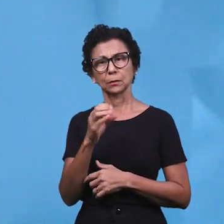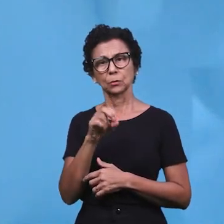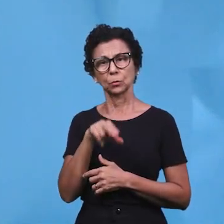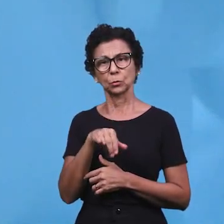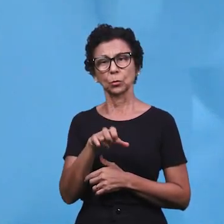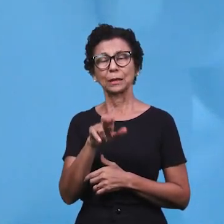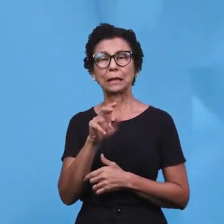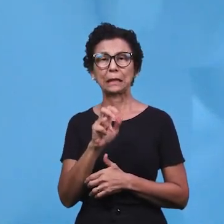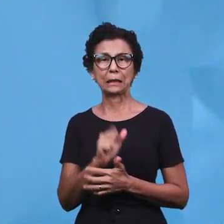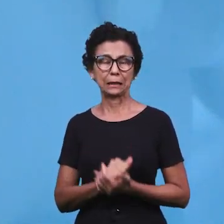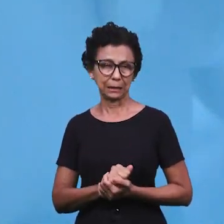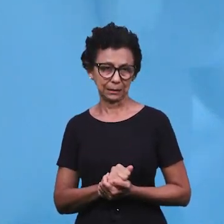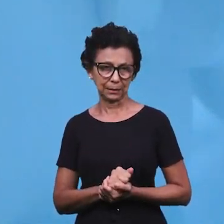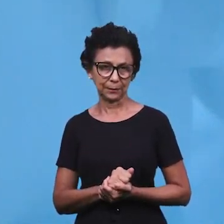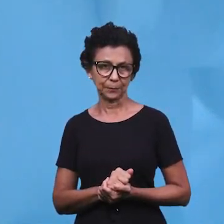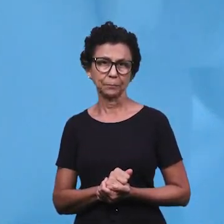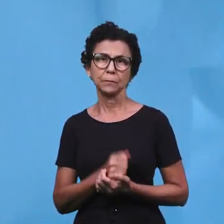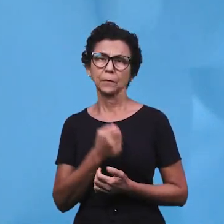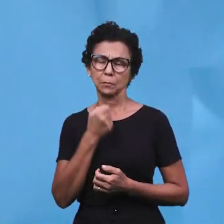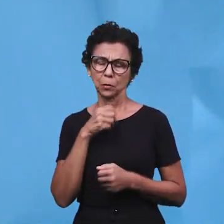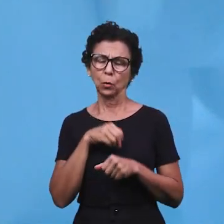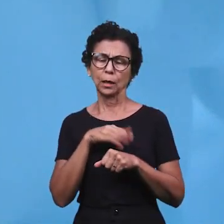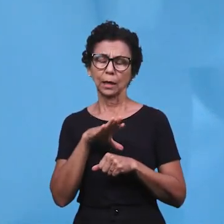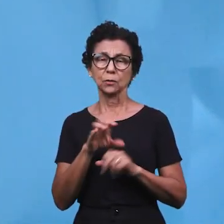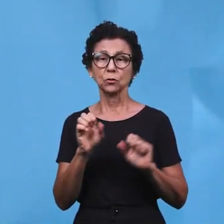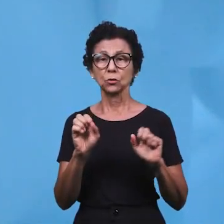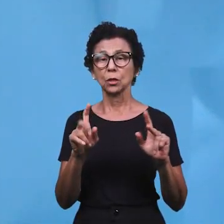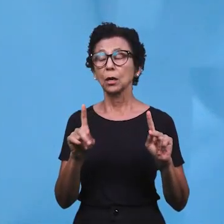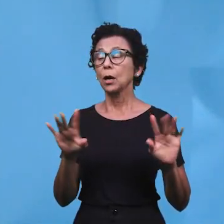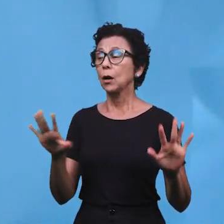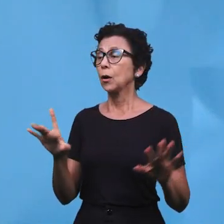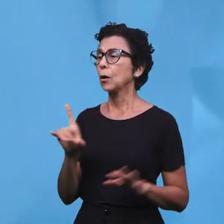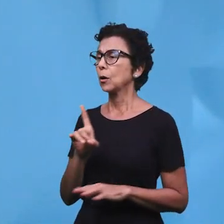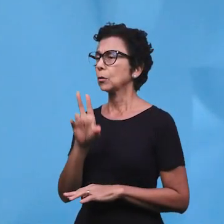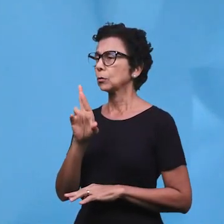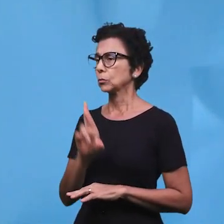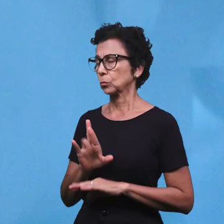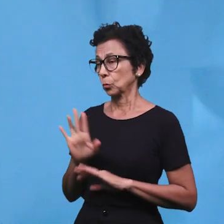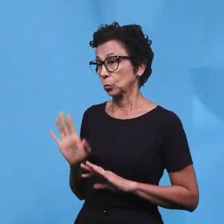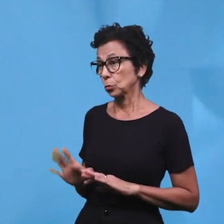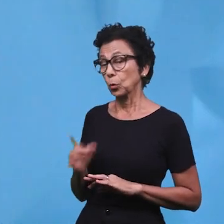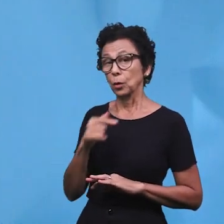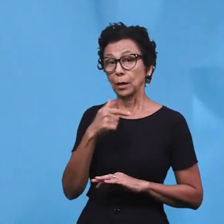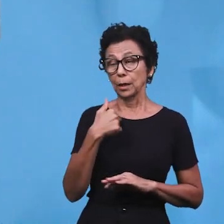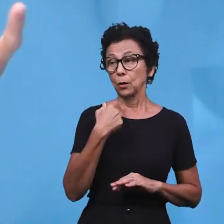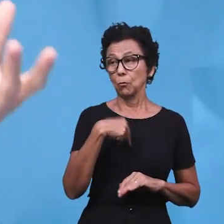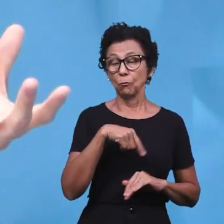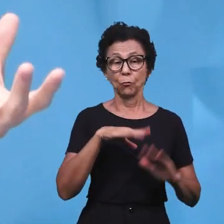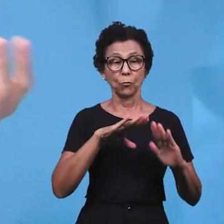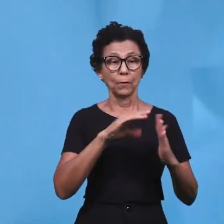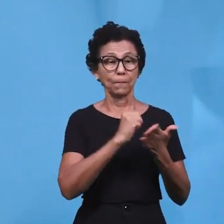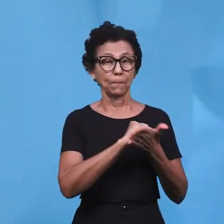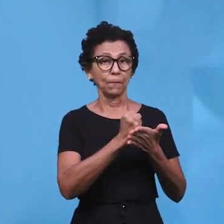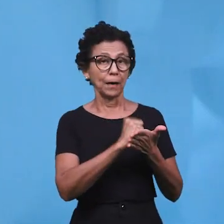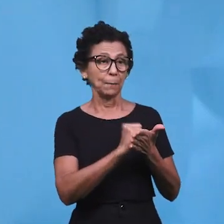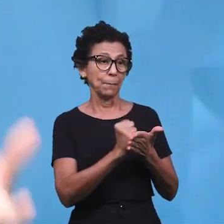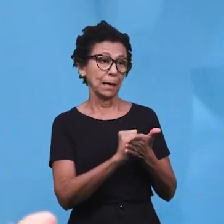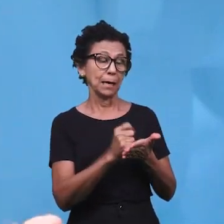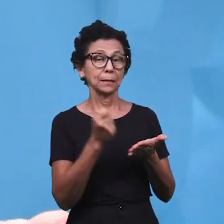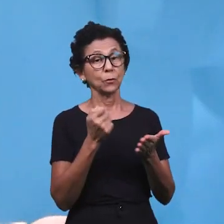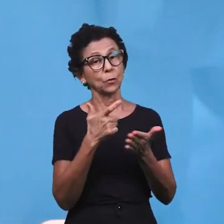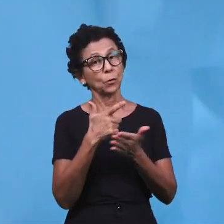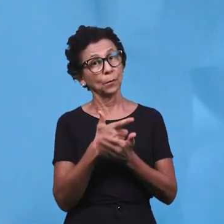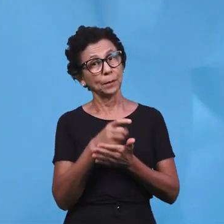para tudo. Muitos pacientes já chegam no meu consultório falando: doutor, como estava disponível na farmácia, eu comprei